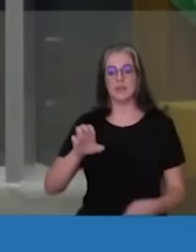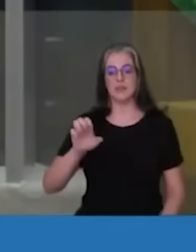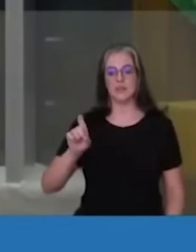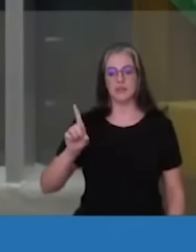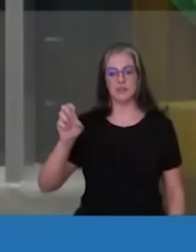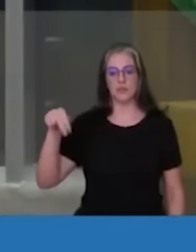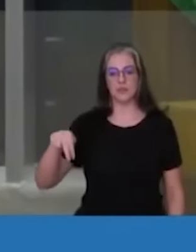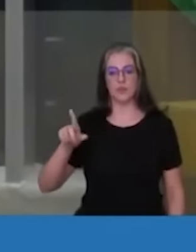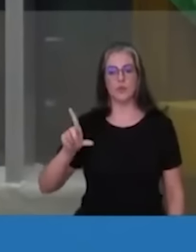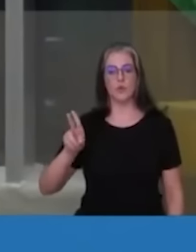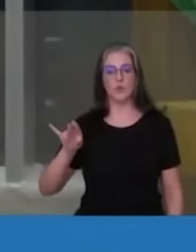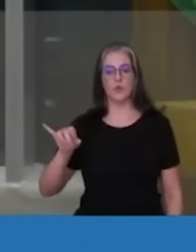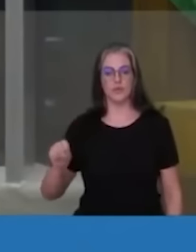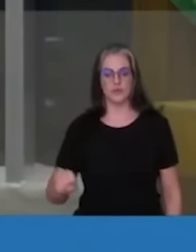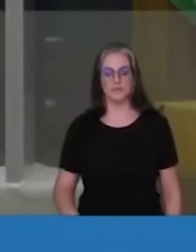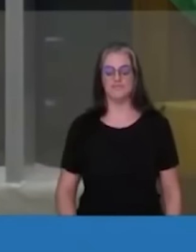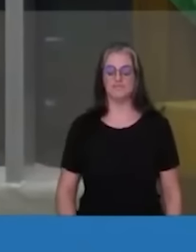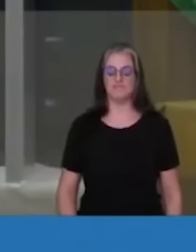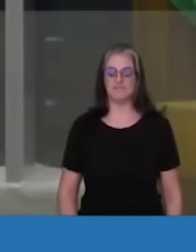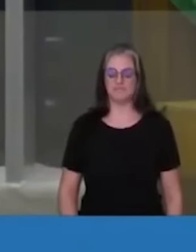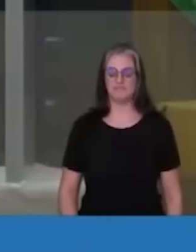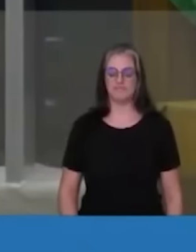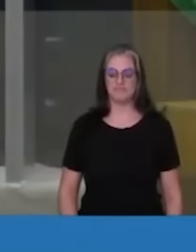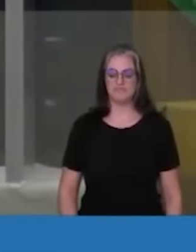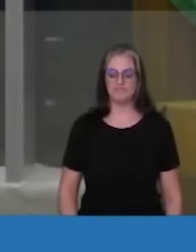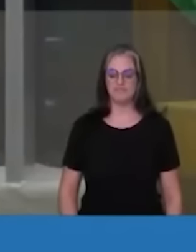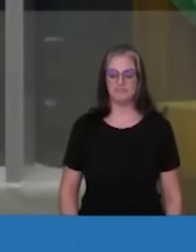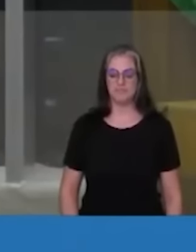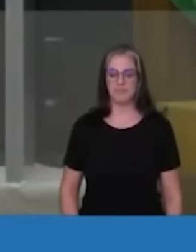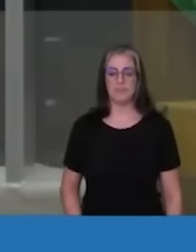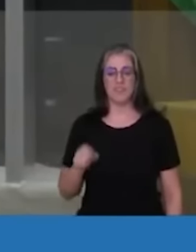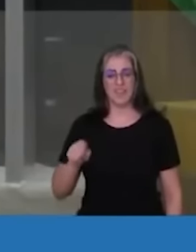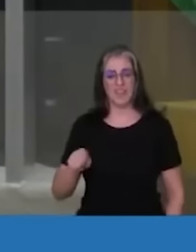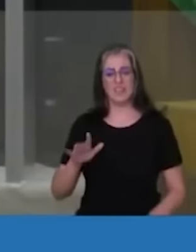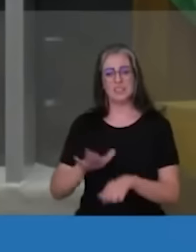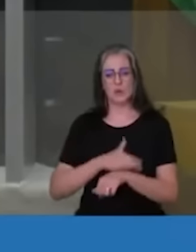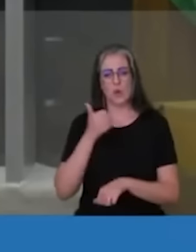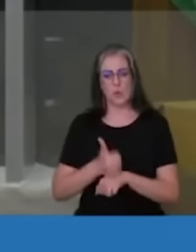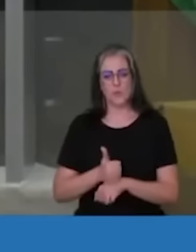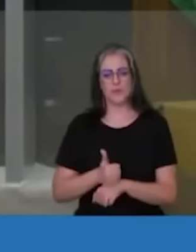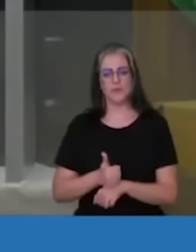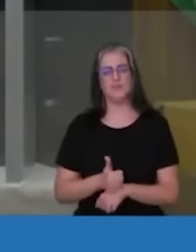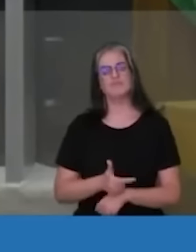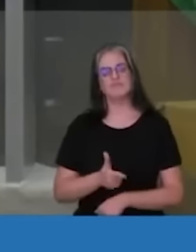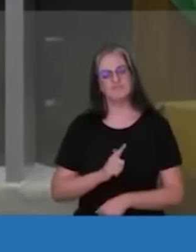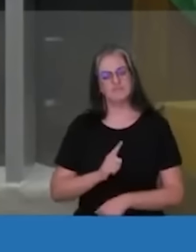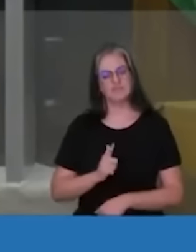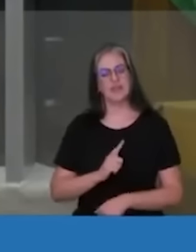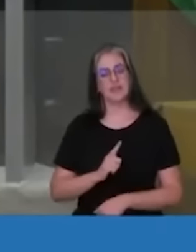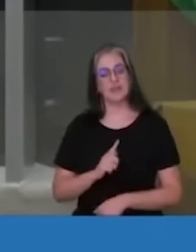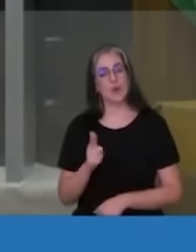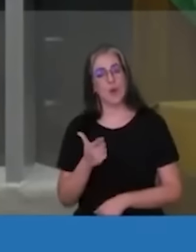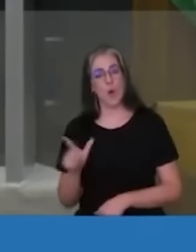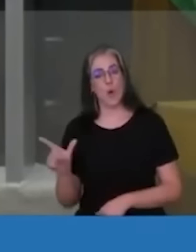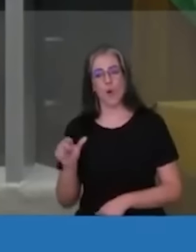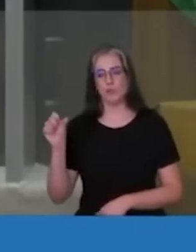da luta do calabozo esse golpe teve um golpe dentro dele porque